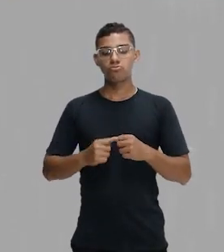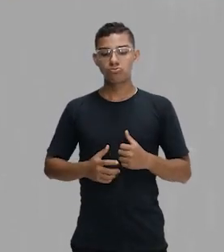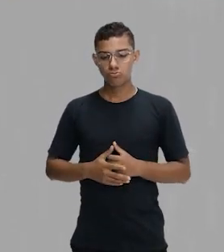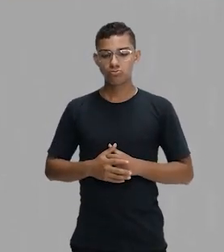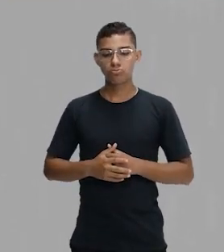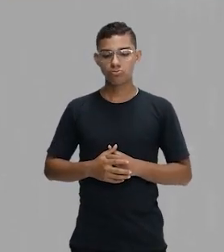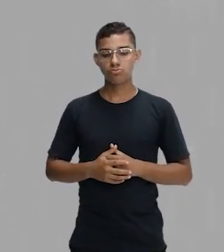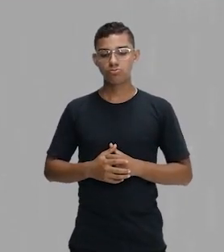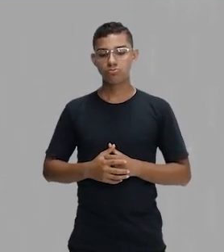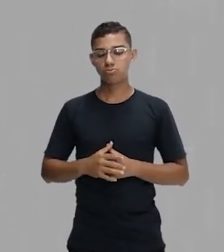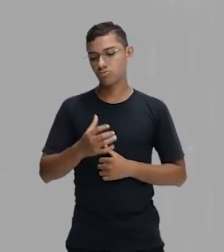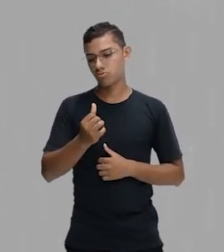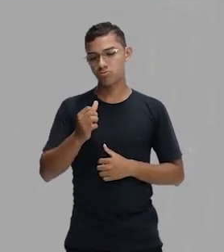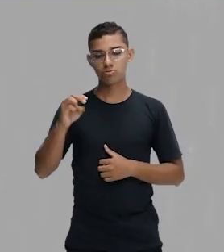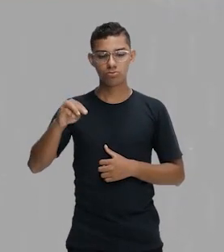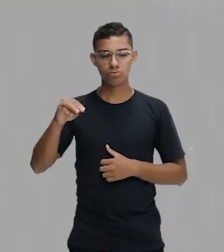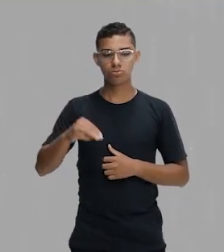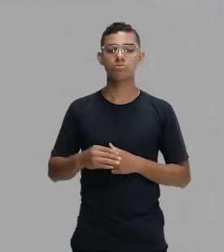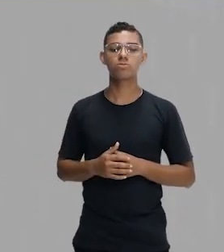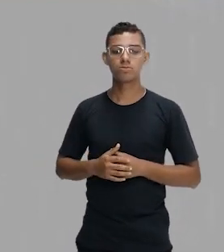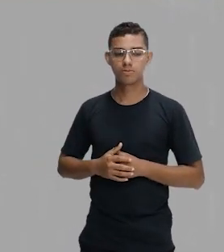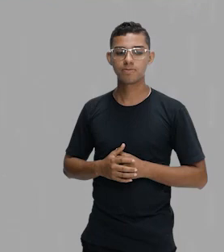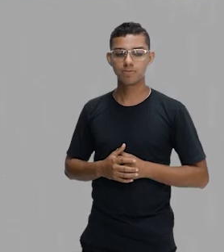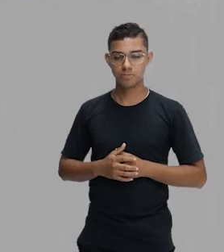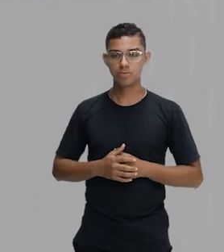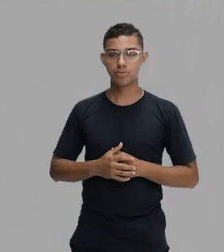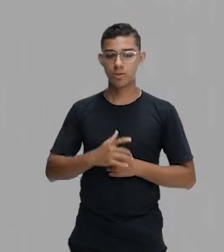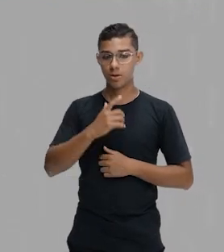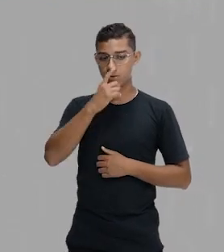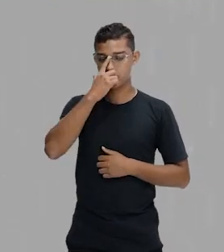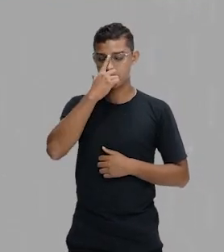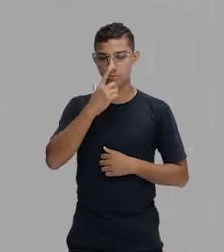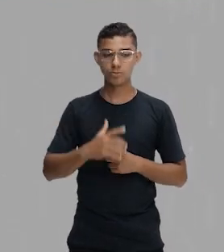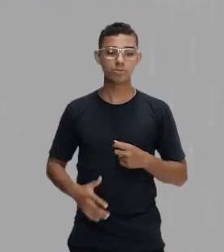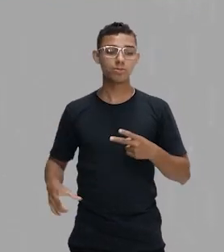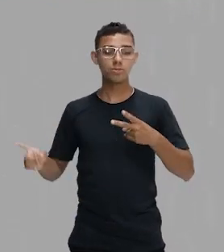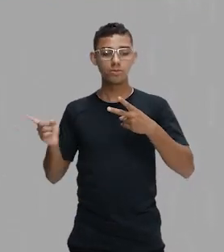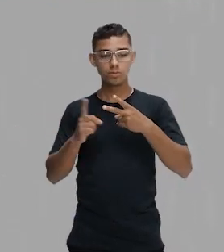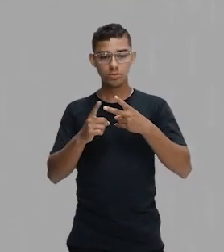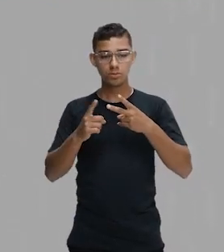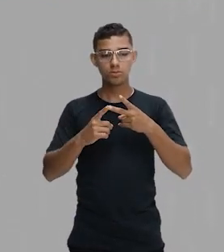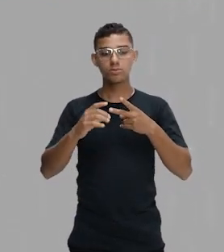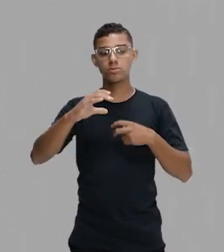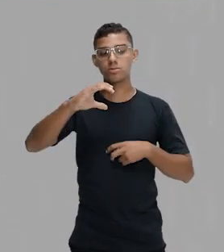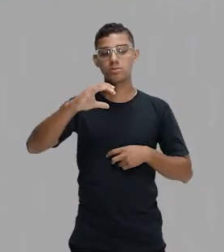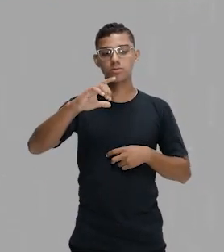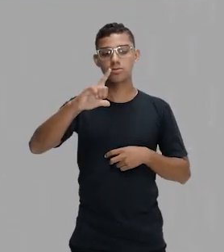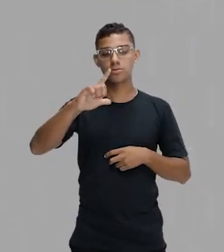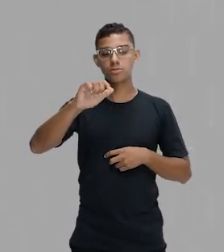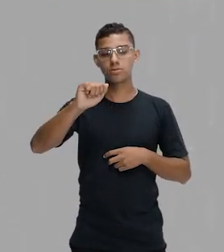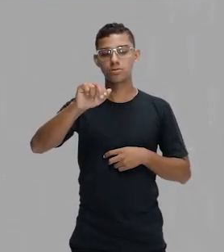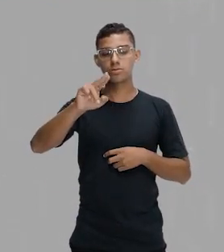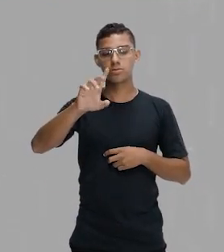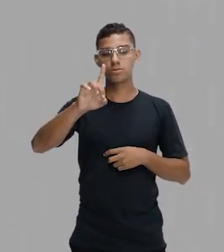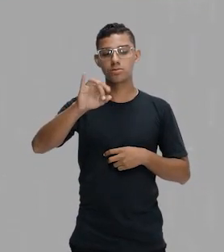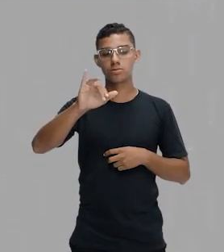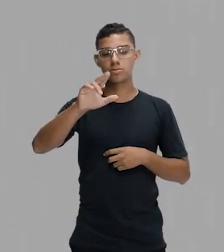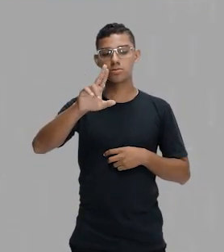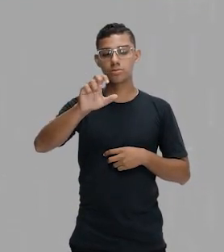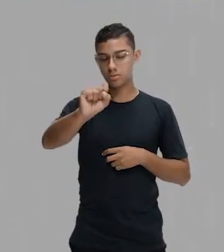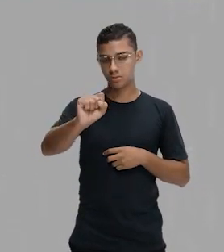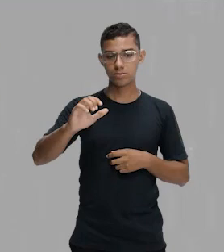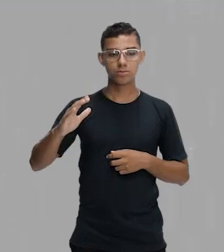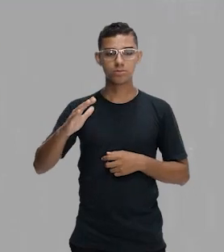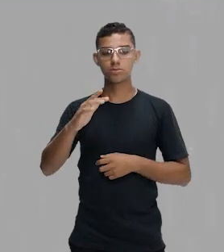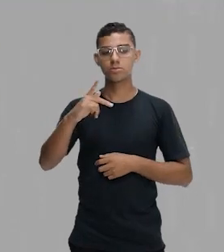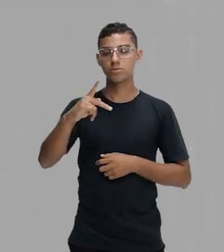que se tinha na época, muito pouco. Certo? E nós chegamos aqui à figura do Ptolomeu, né, que entra de fato